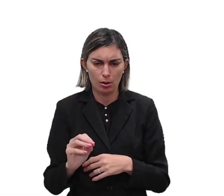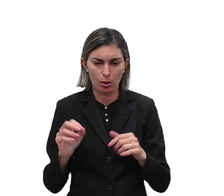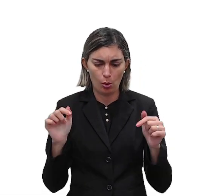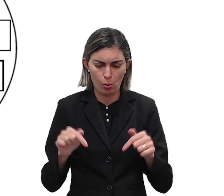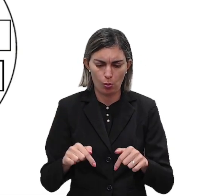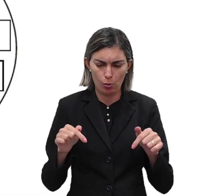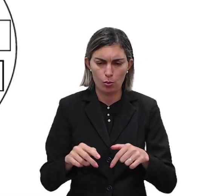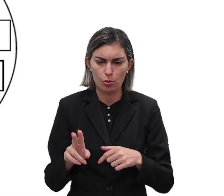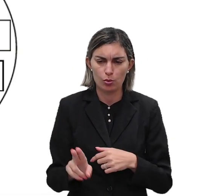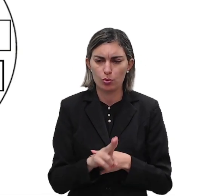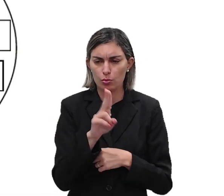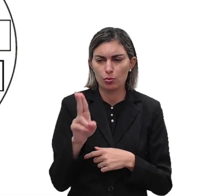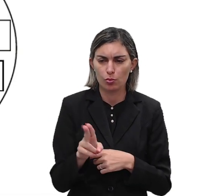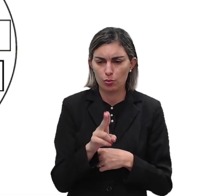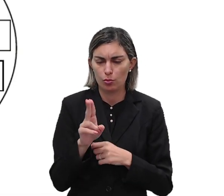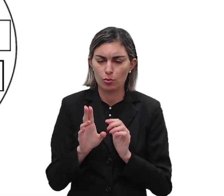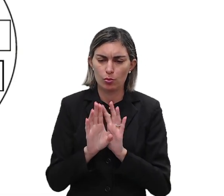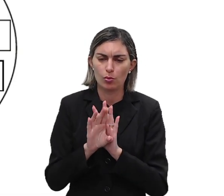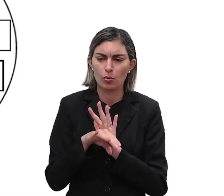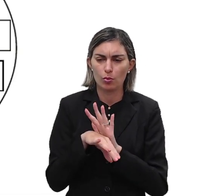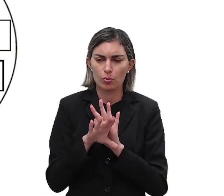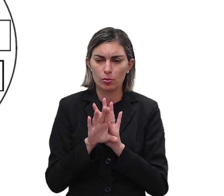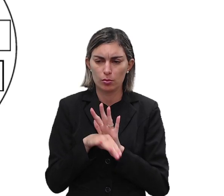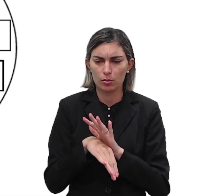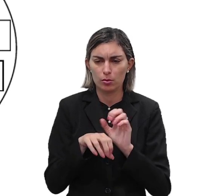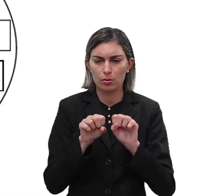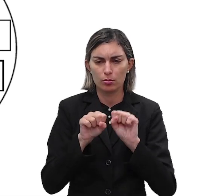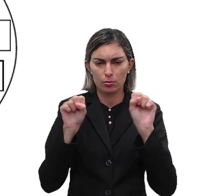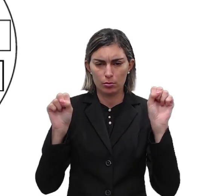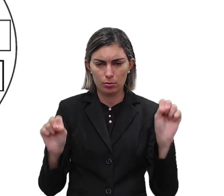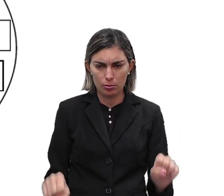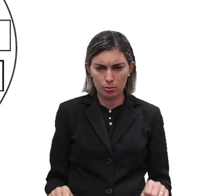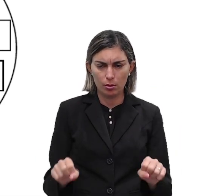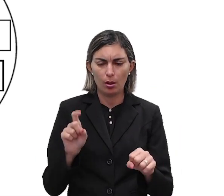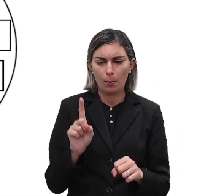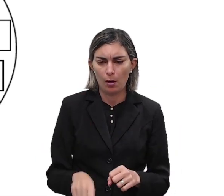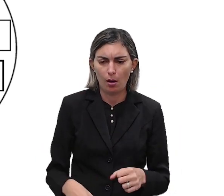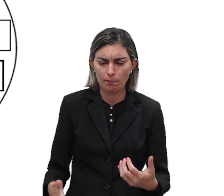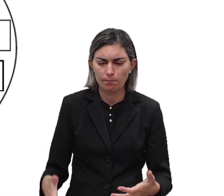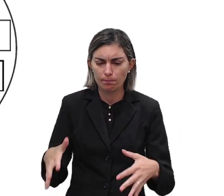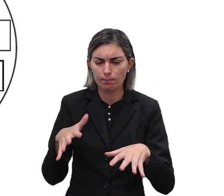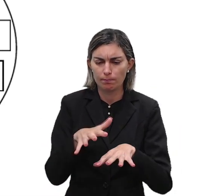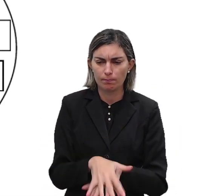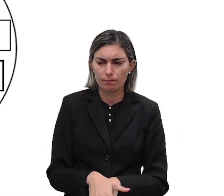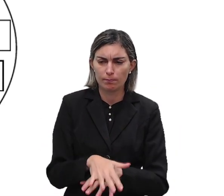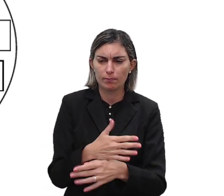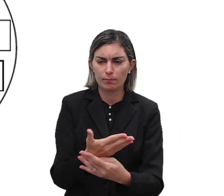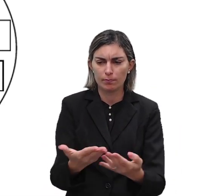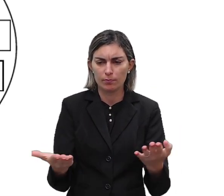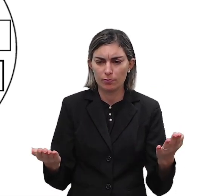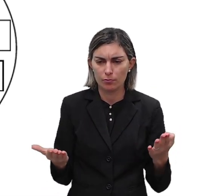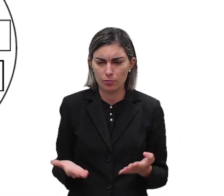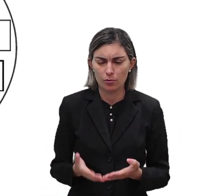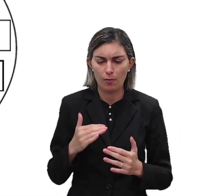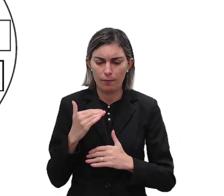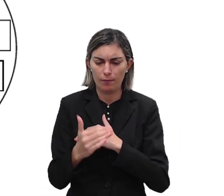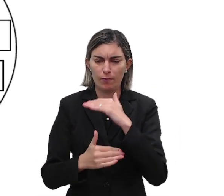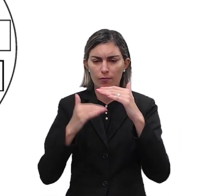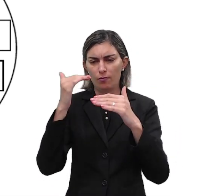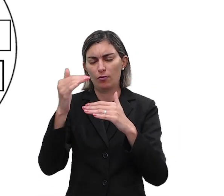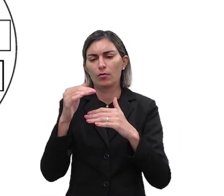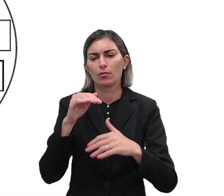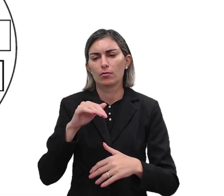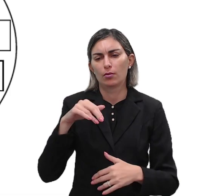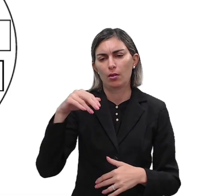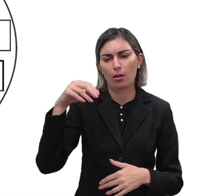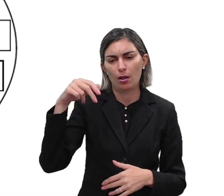nós utilizamos esse conceito de um sistema que é integrado com a evolução do